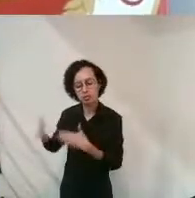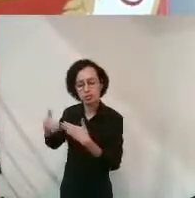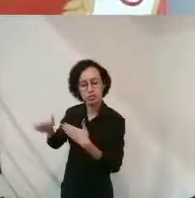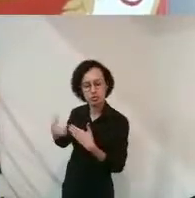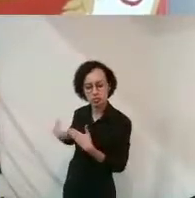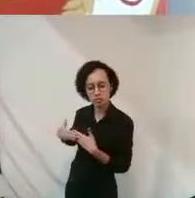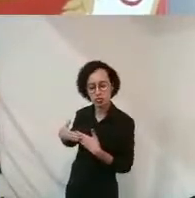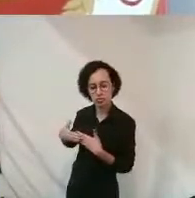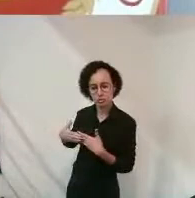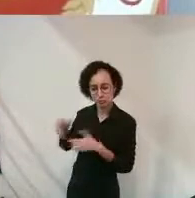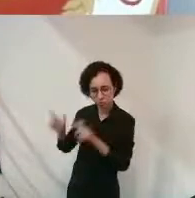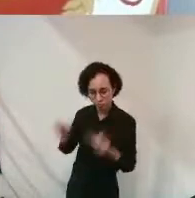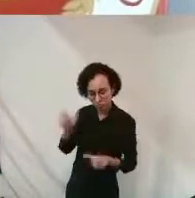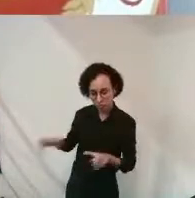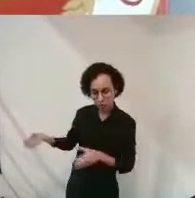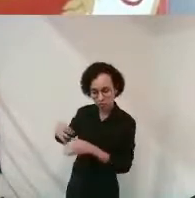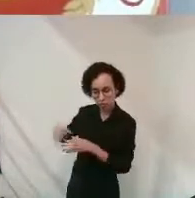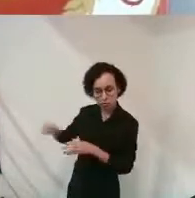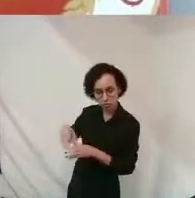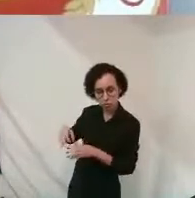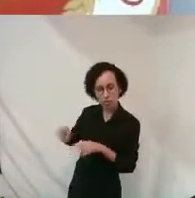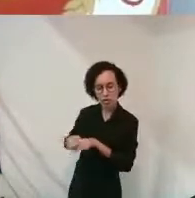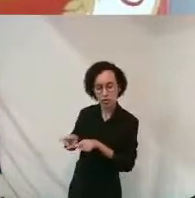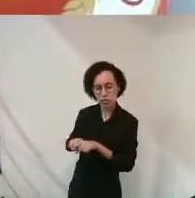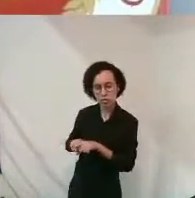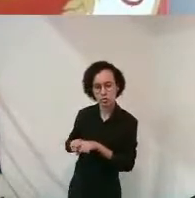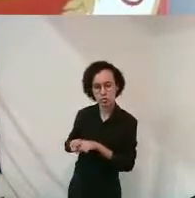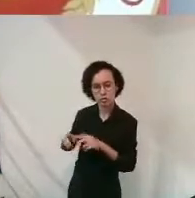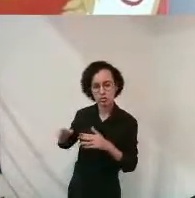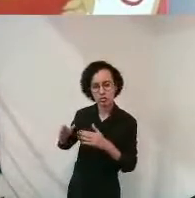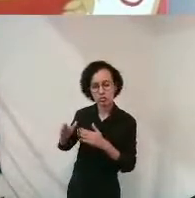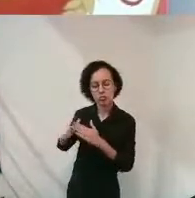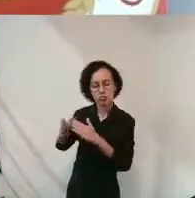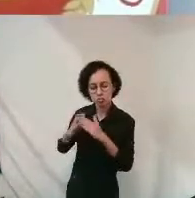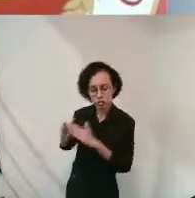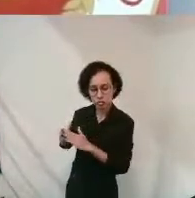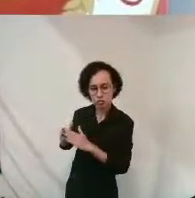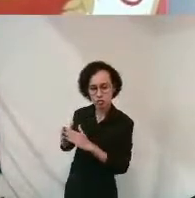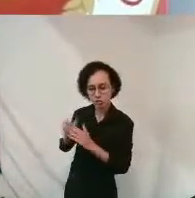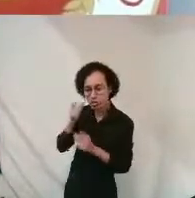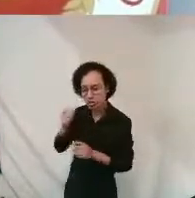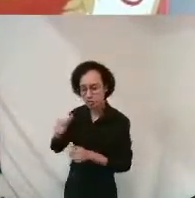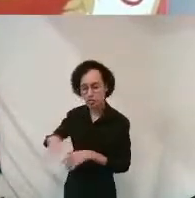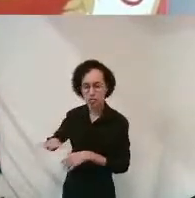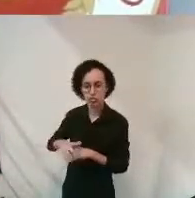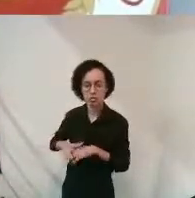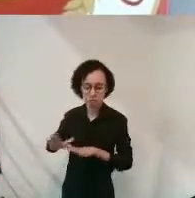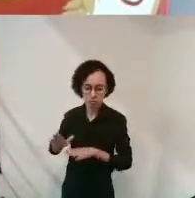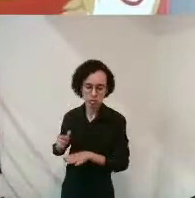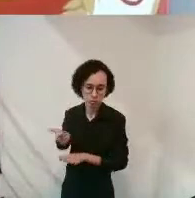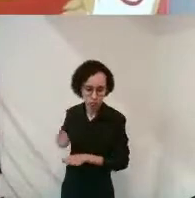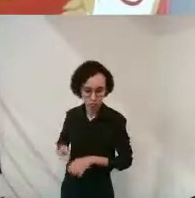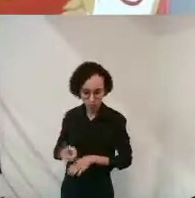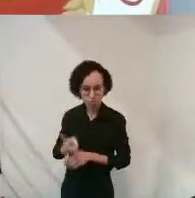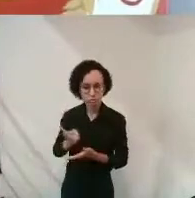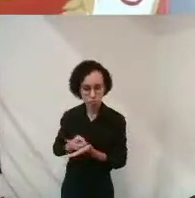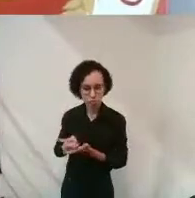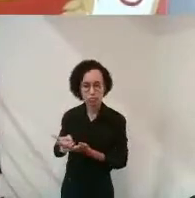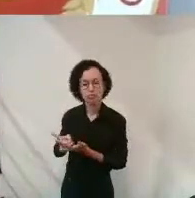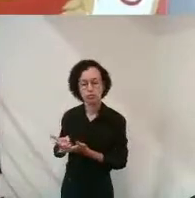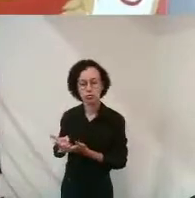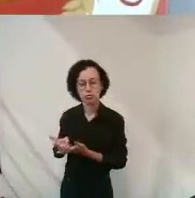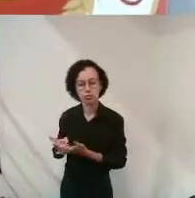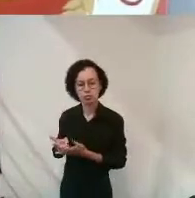para os catadores e para resíduos domiciliares, é o que dá mais aquilo que interessa aos catadores. Mas continua recebendo resíduos da construção